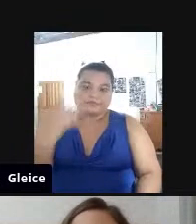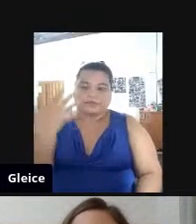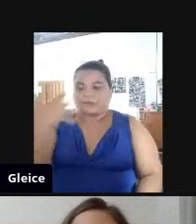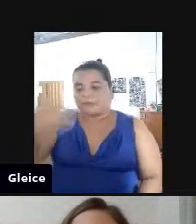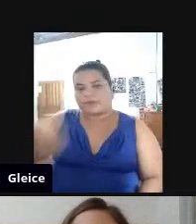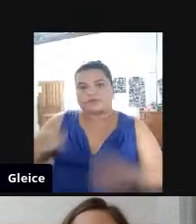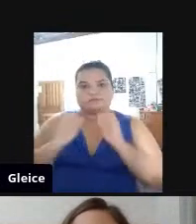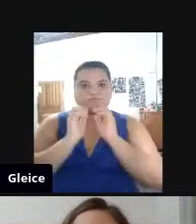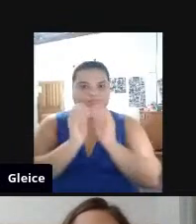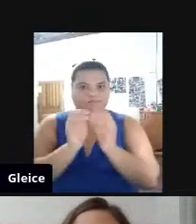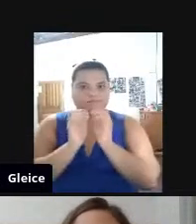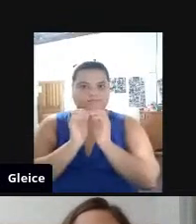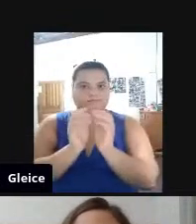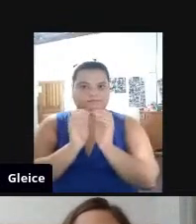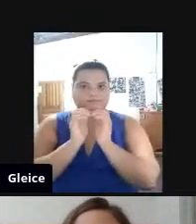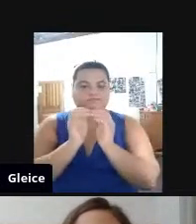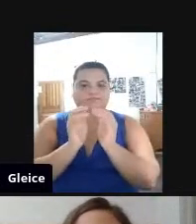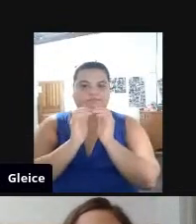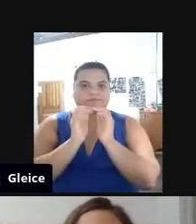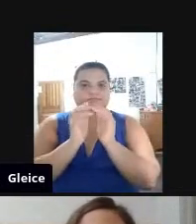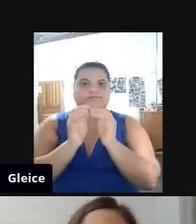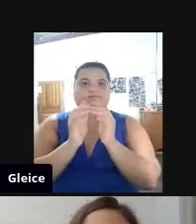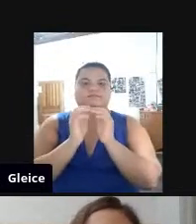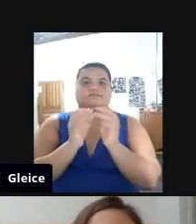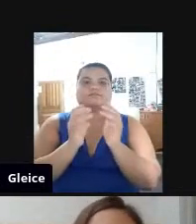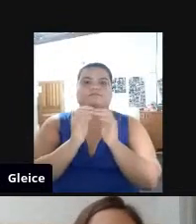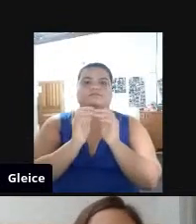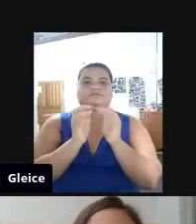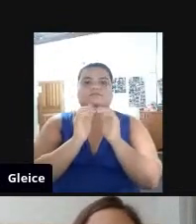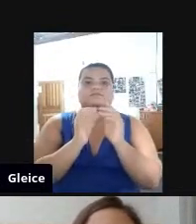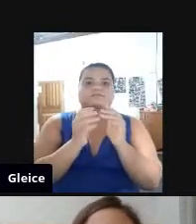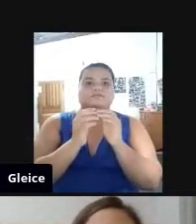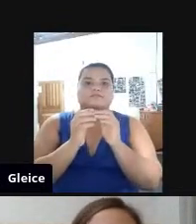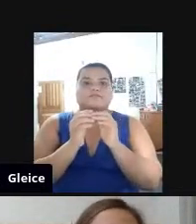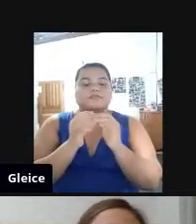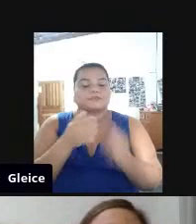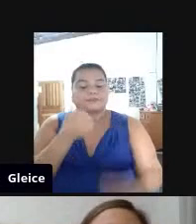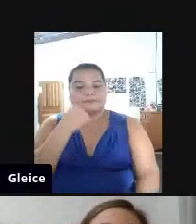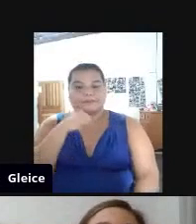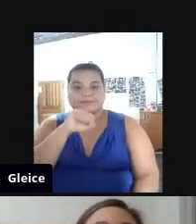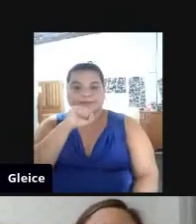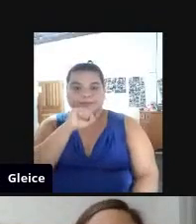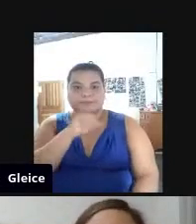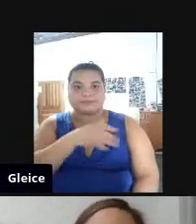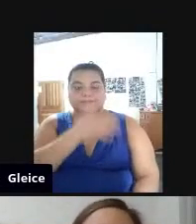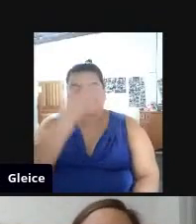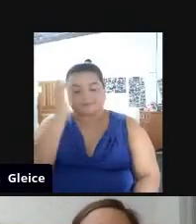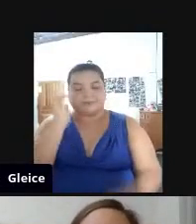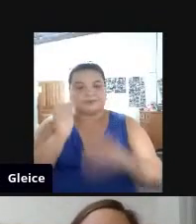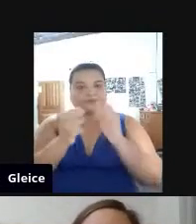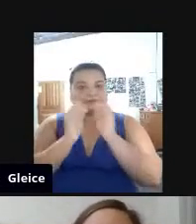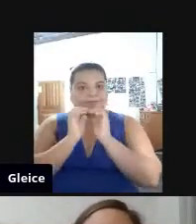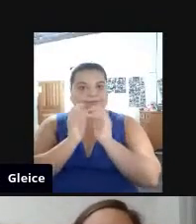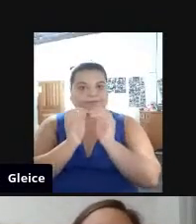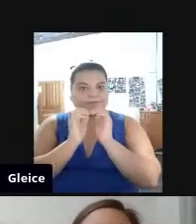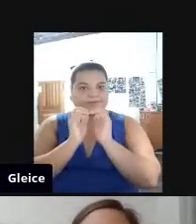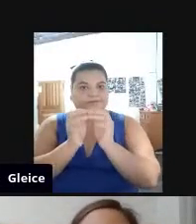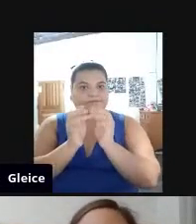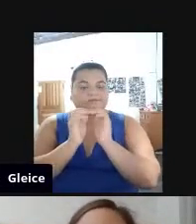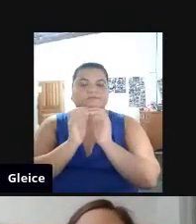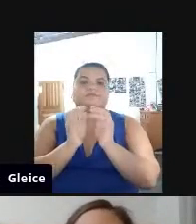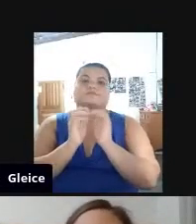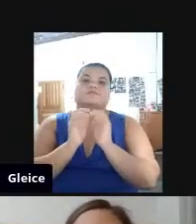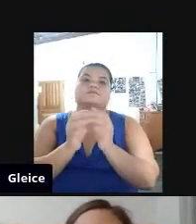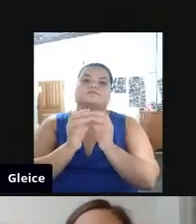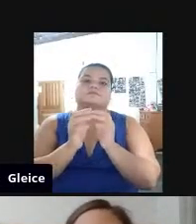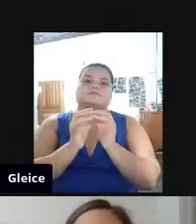Então, essa questão, esse fato de ser mãe, me dá forças, né, para estudar e